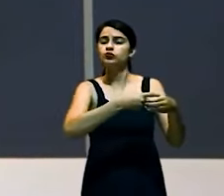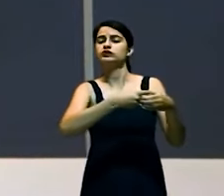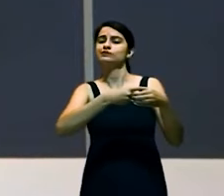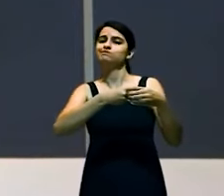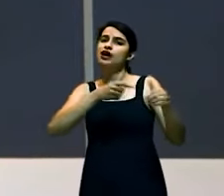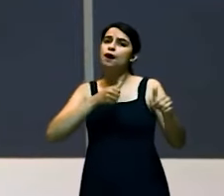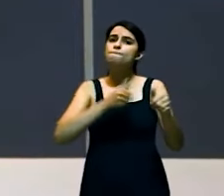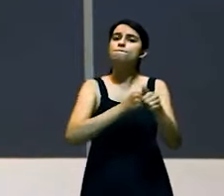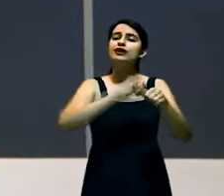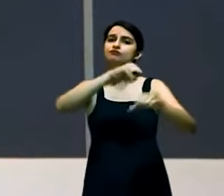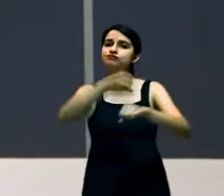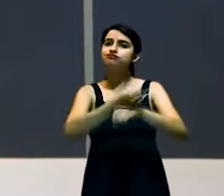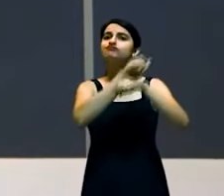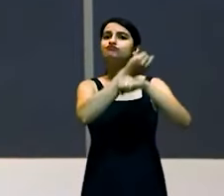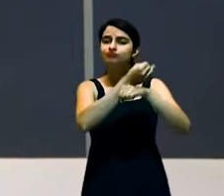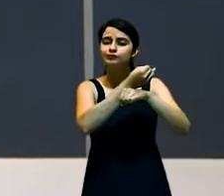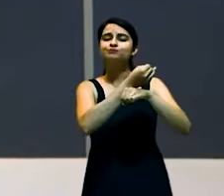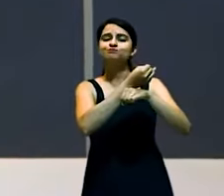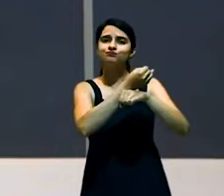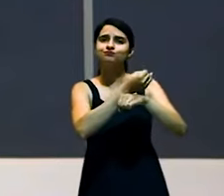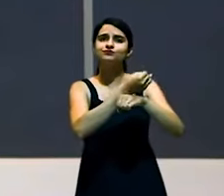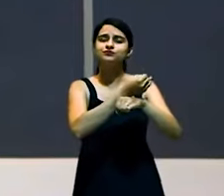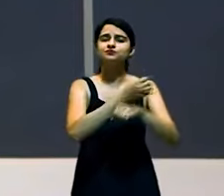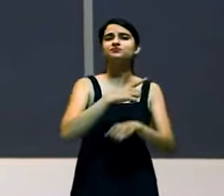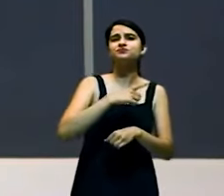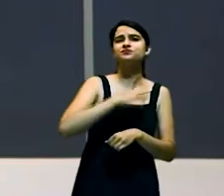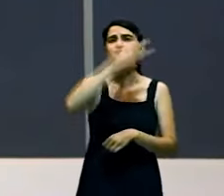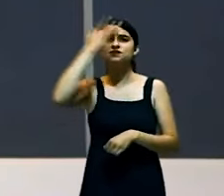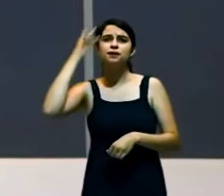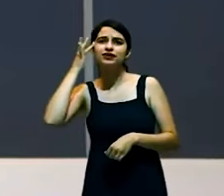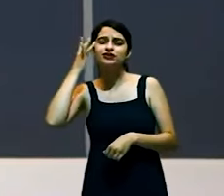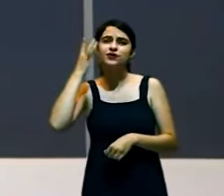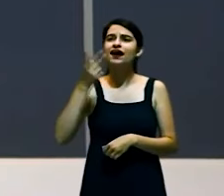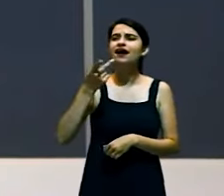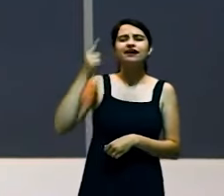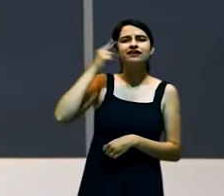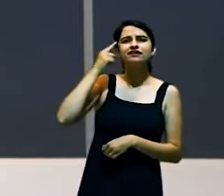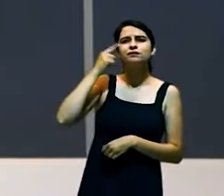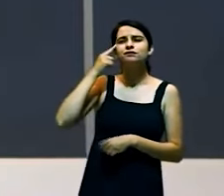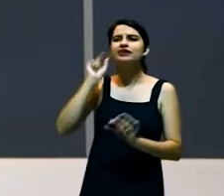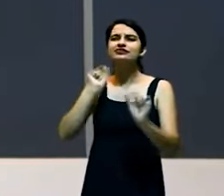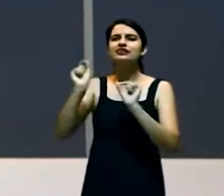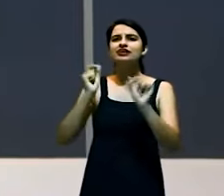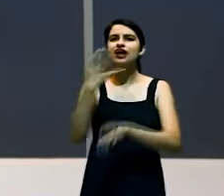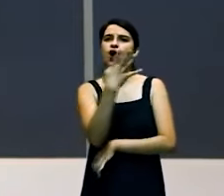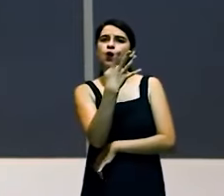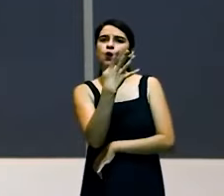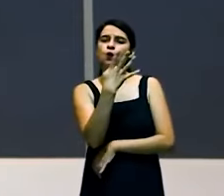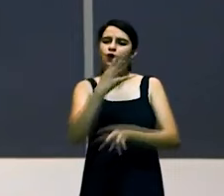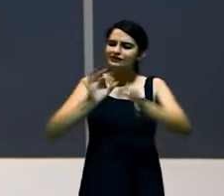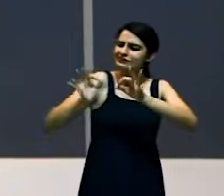próximo de Jerusalém. Há quem diga que fica a 4 quilômetros de Jerusalém, essa aldeia.